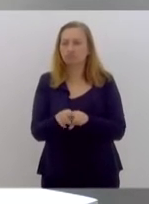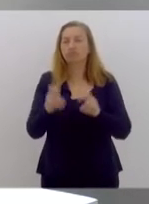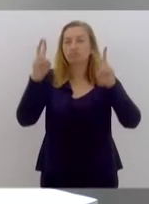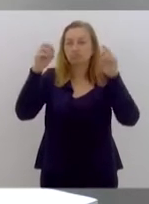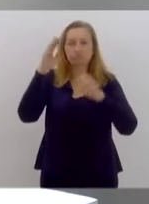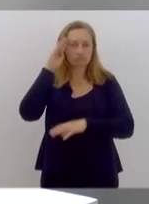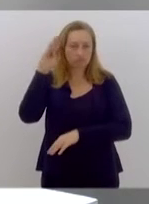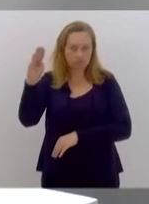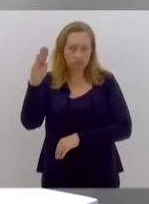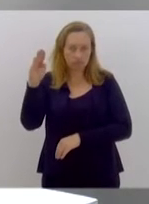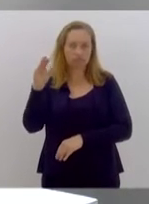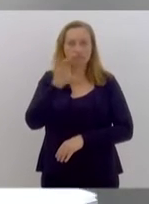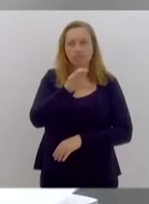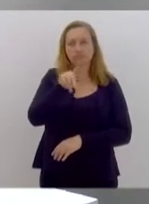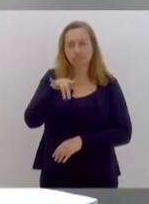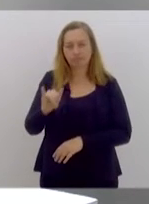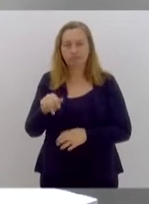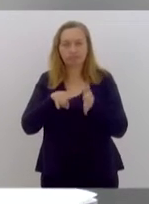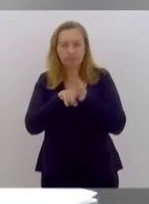temas principais